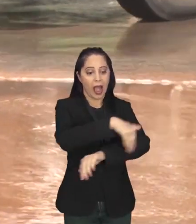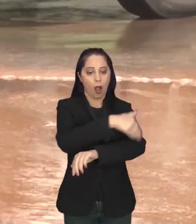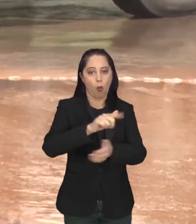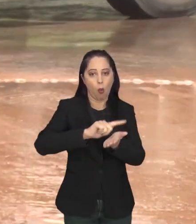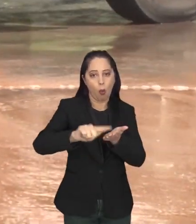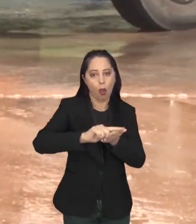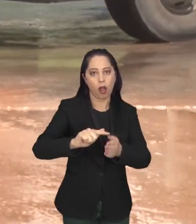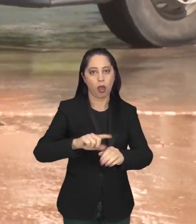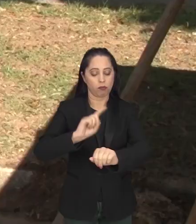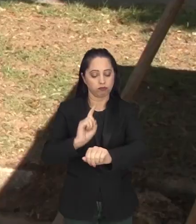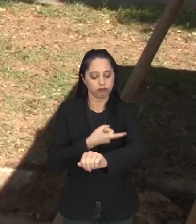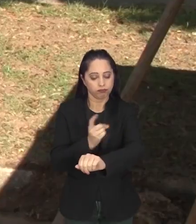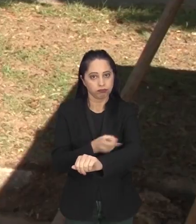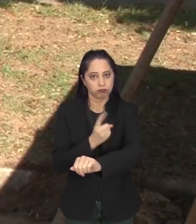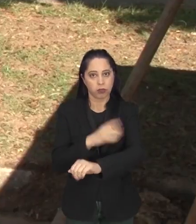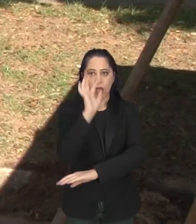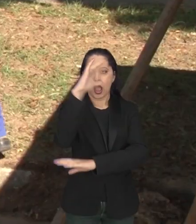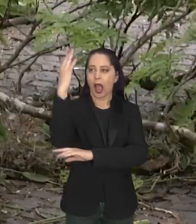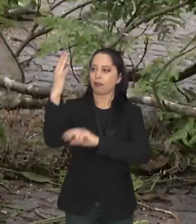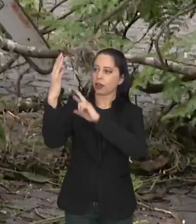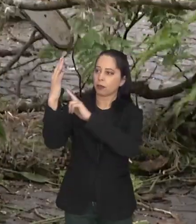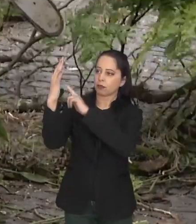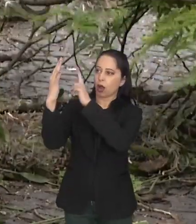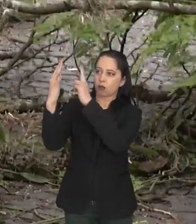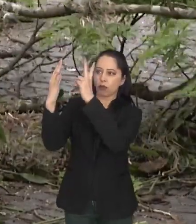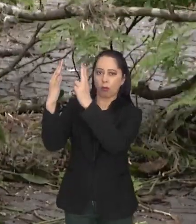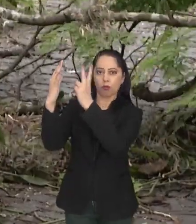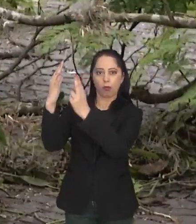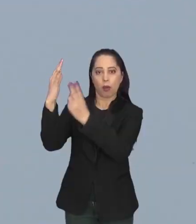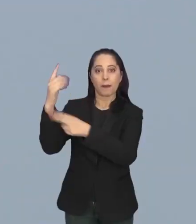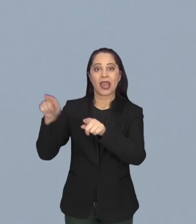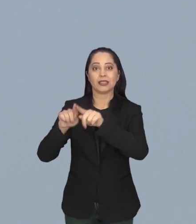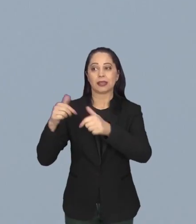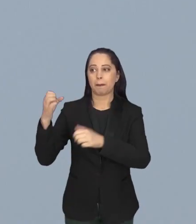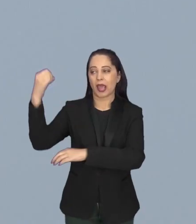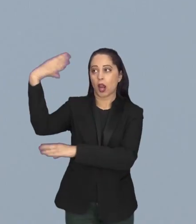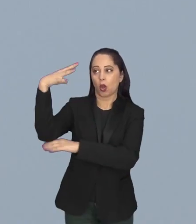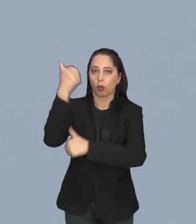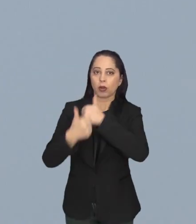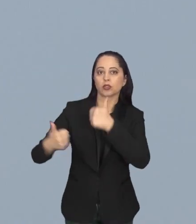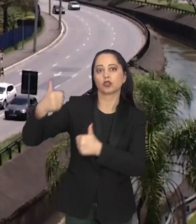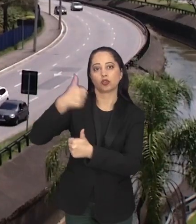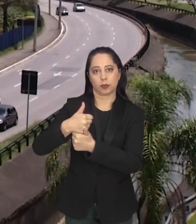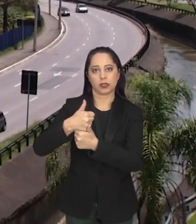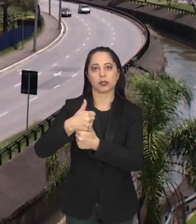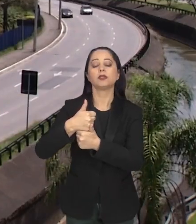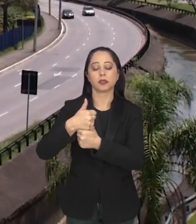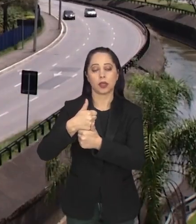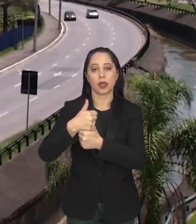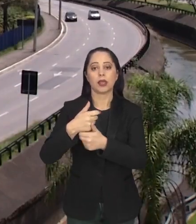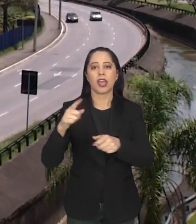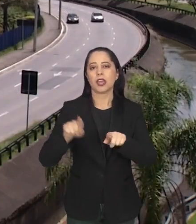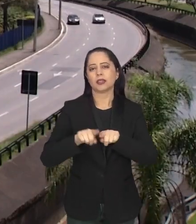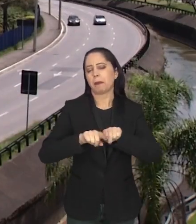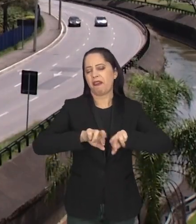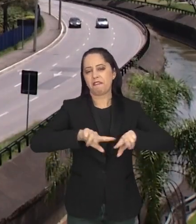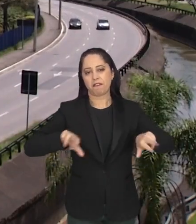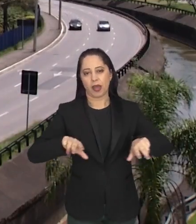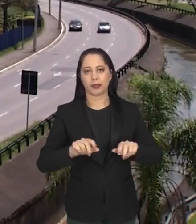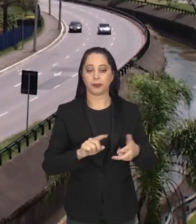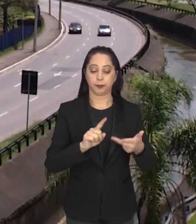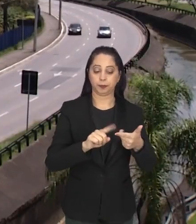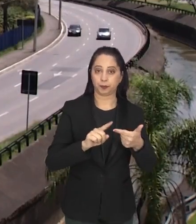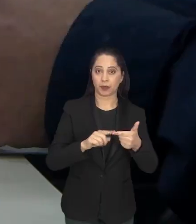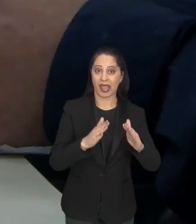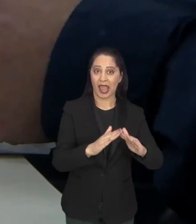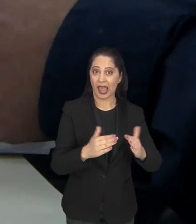como limpeza de ruas, capina, poda de árvores, troca de lâmpadas, entre outras ações de manutenção